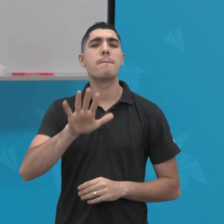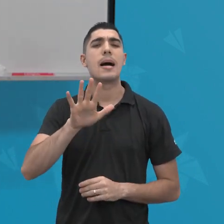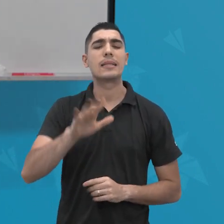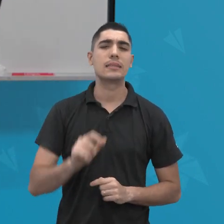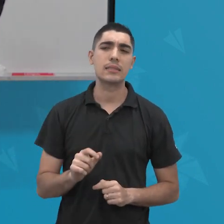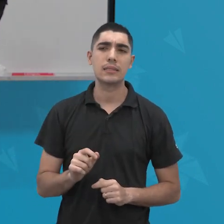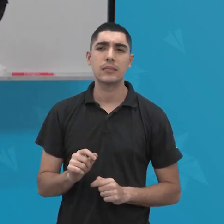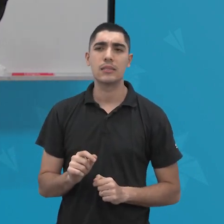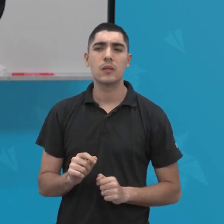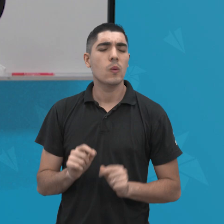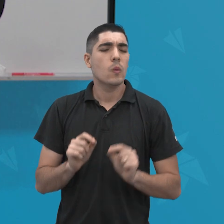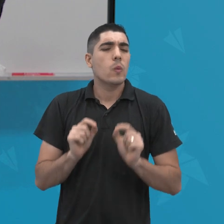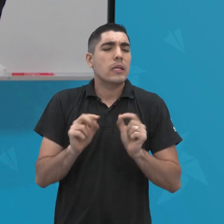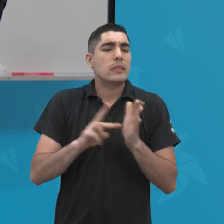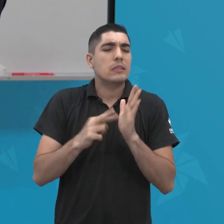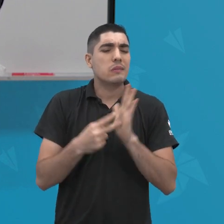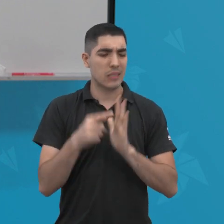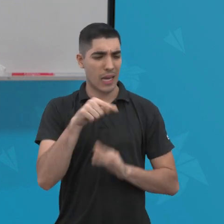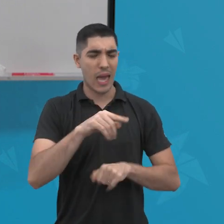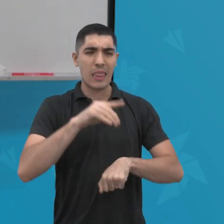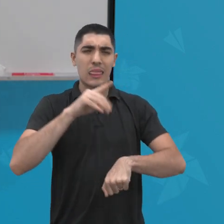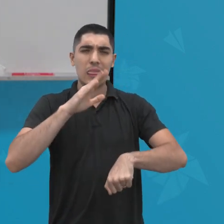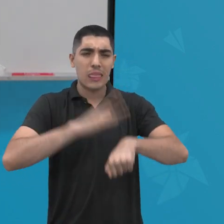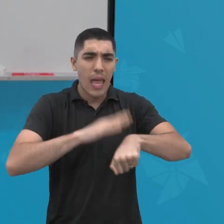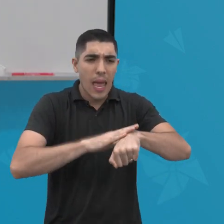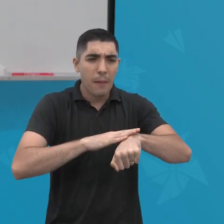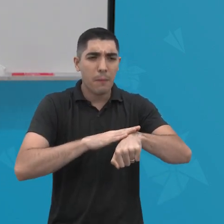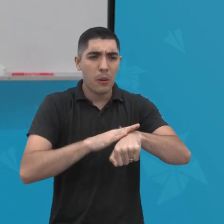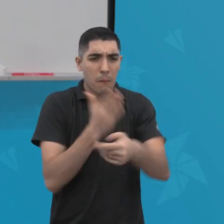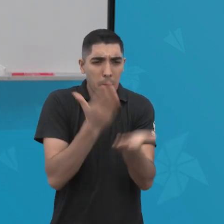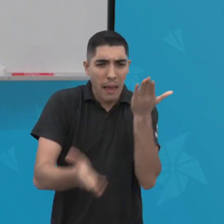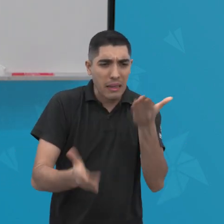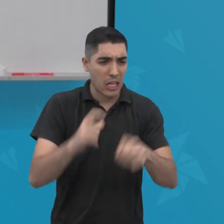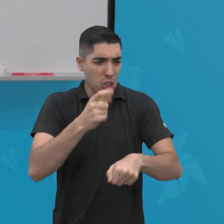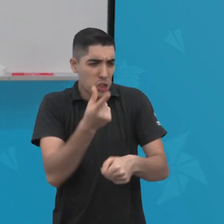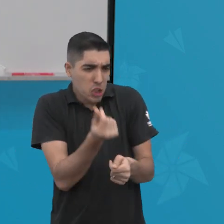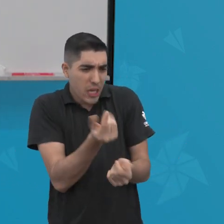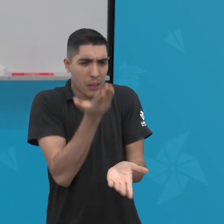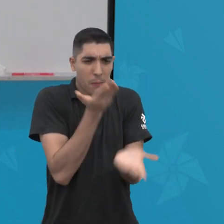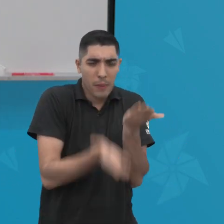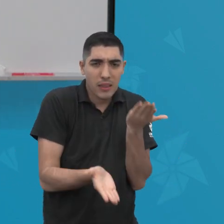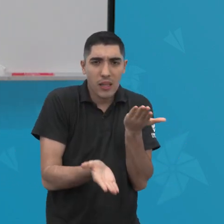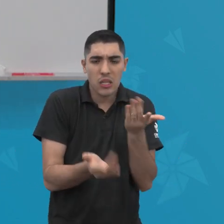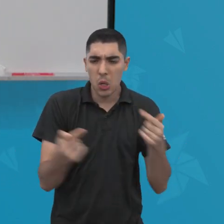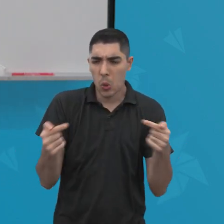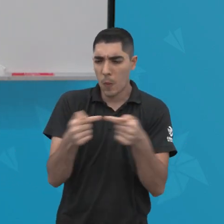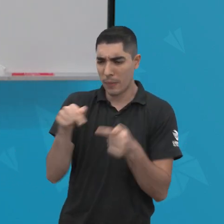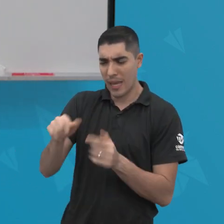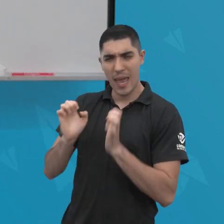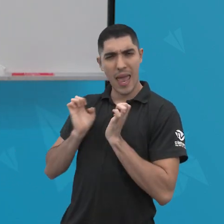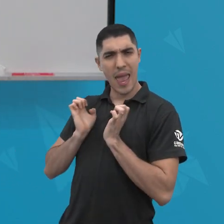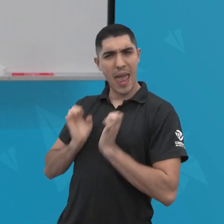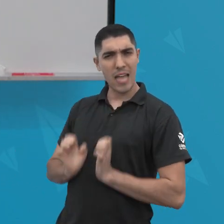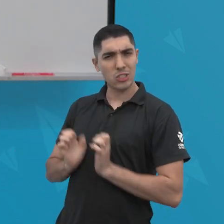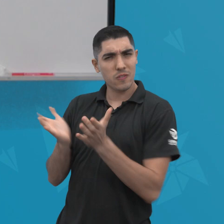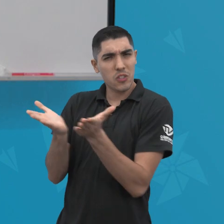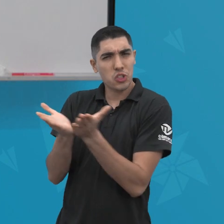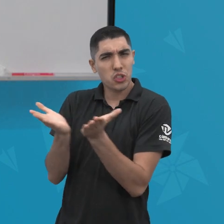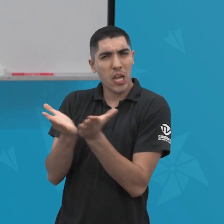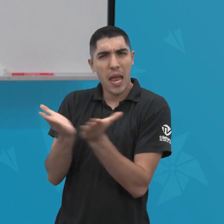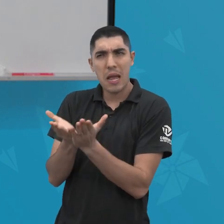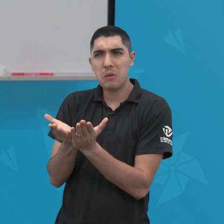O que essa ideia do tempo é dinheiro tem a ver com a ética protestante? E o